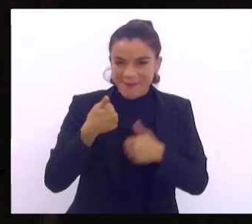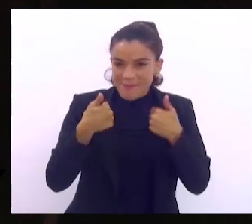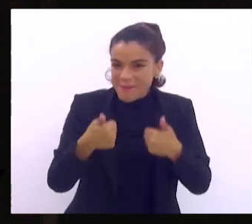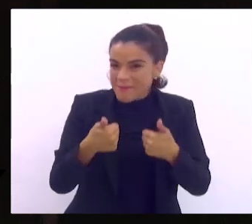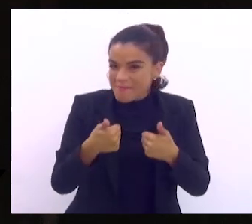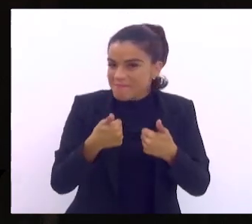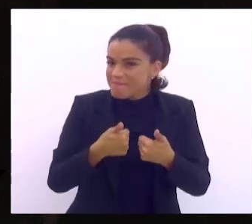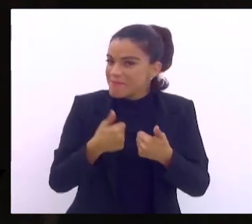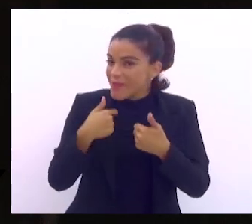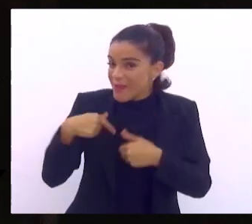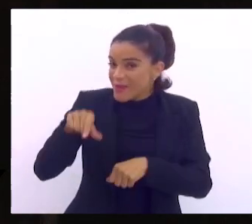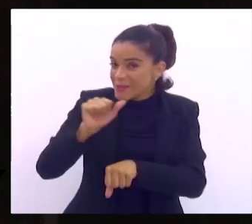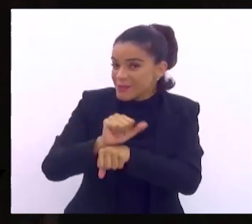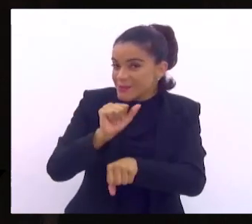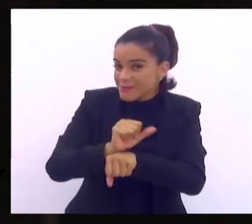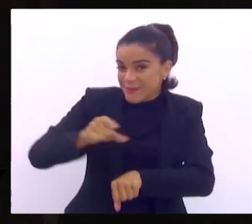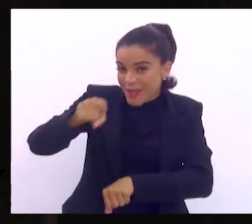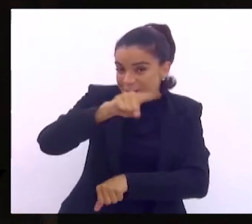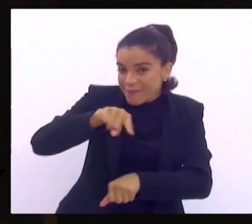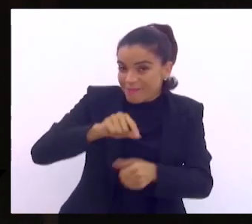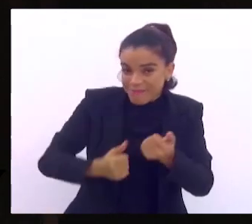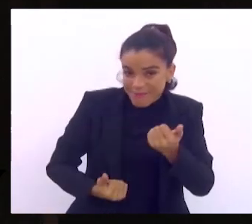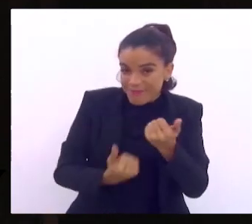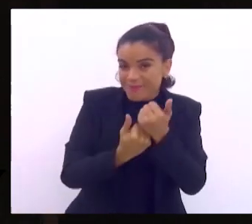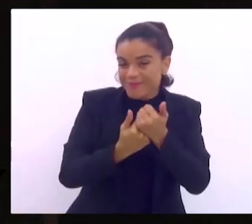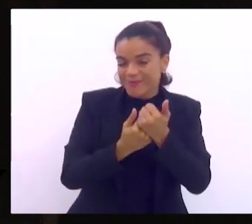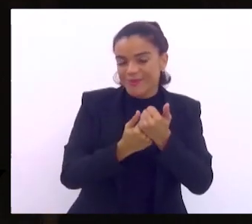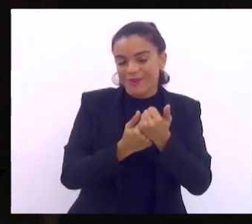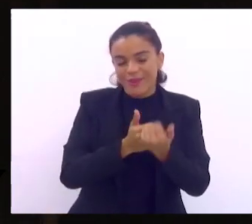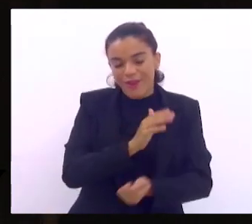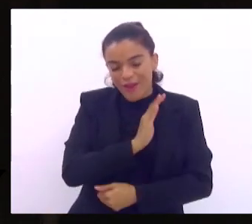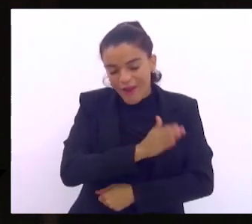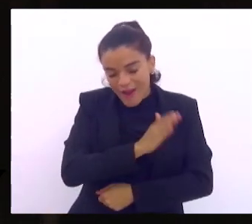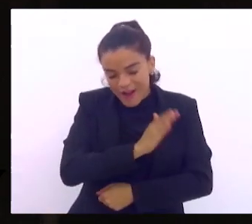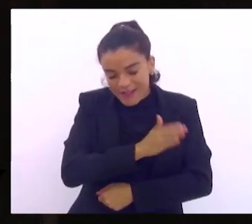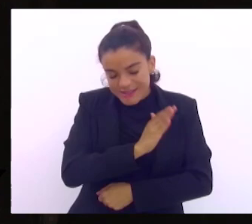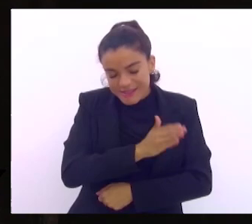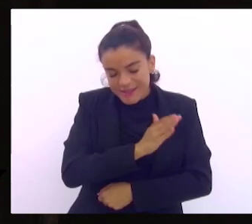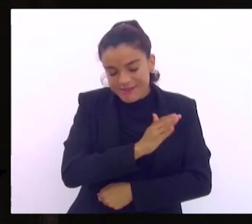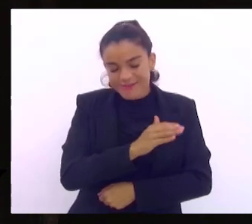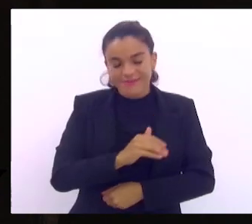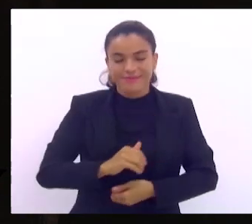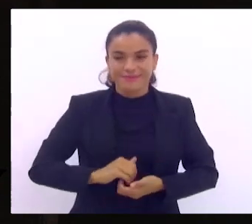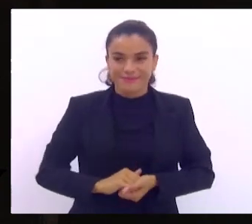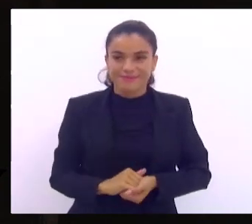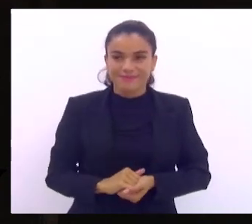com todos vocês, de coração, sabe? Isso aí é